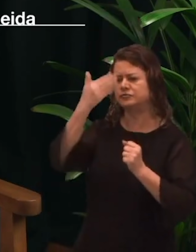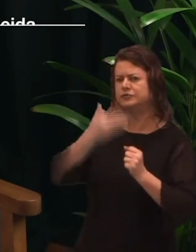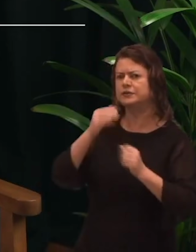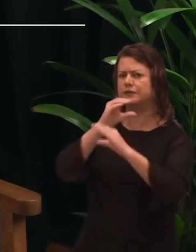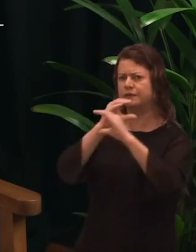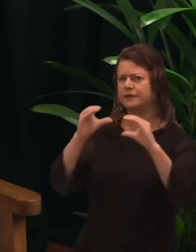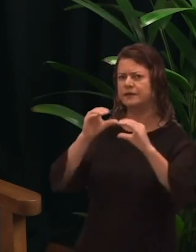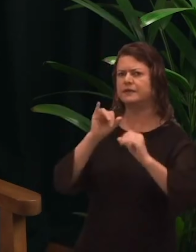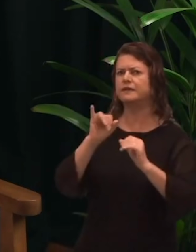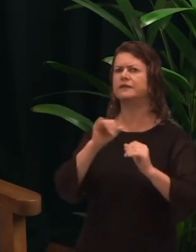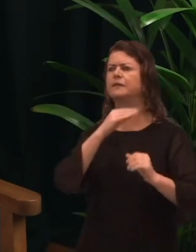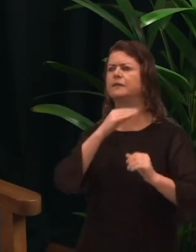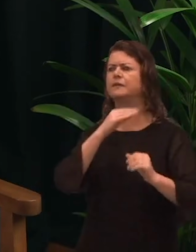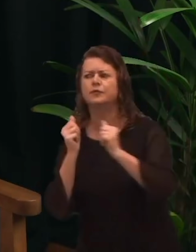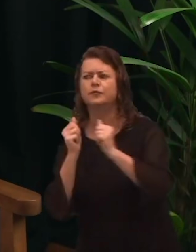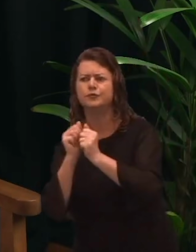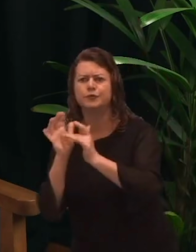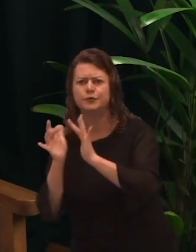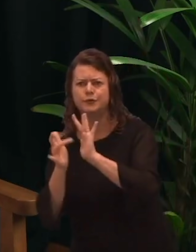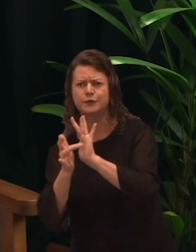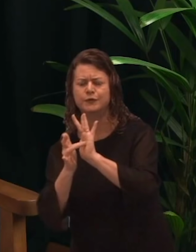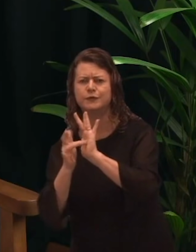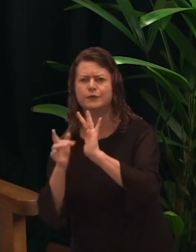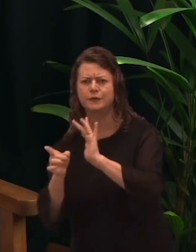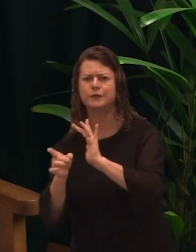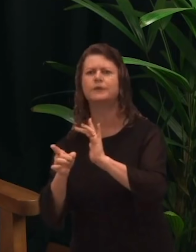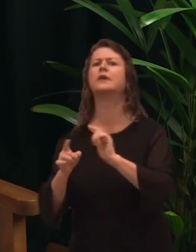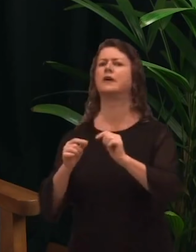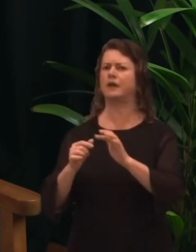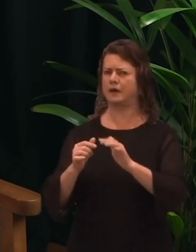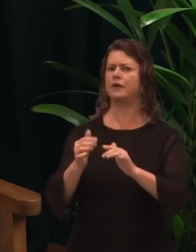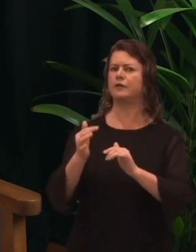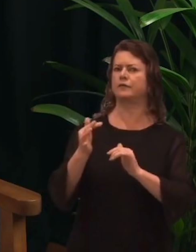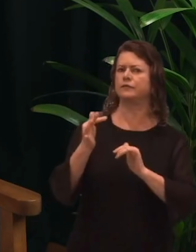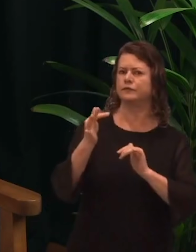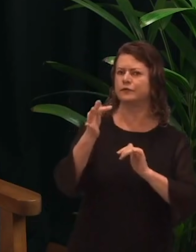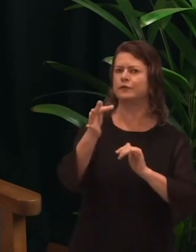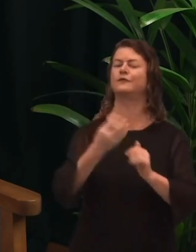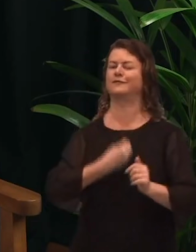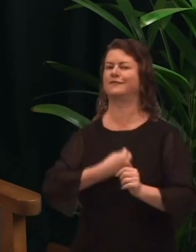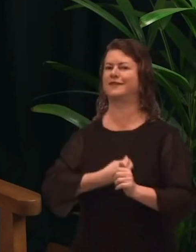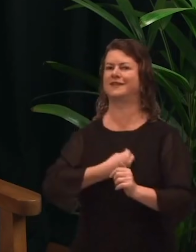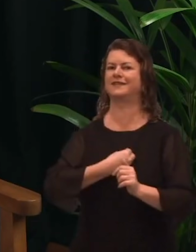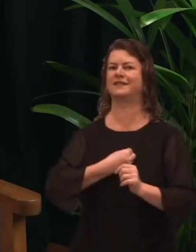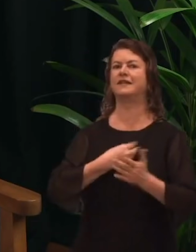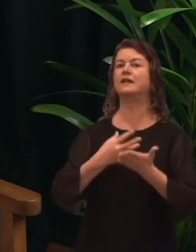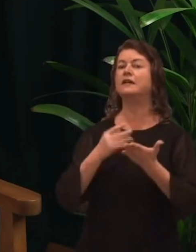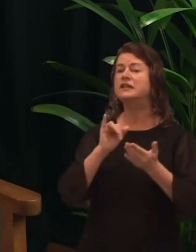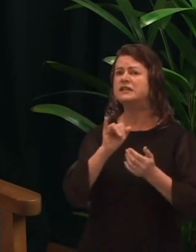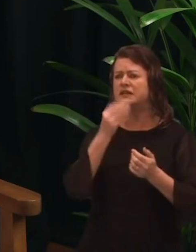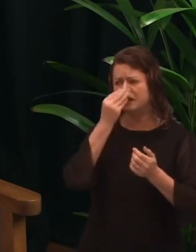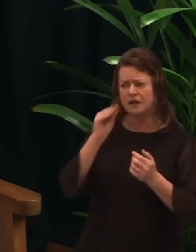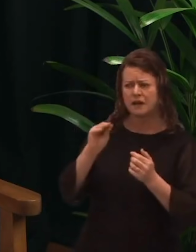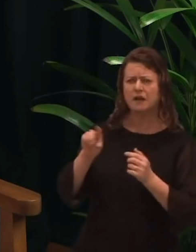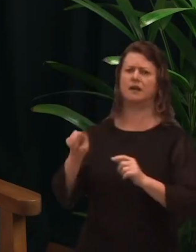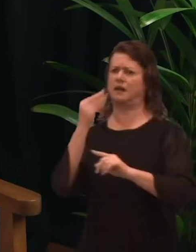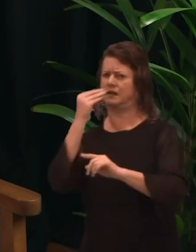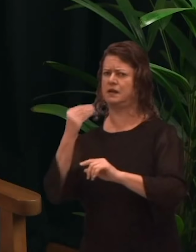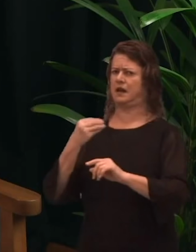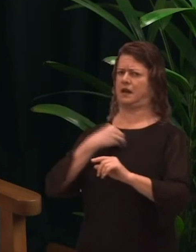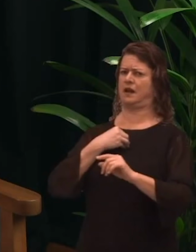morremos com ele também viveremos. Se perseverarmos, com ele também reinaremos. Se o negamos,